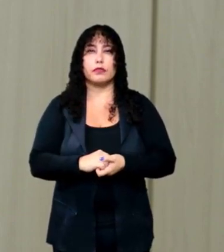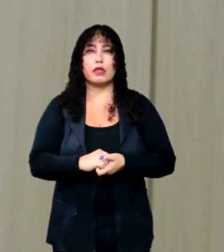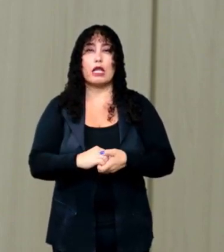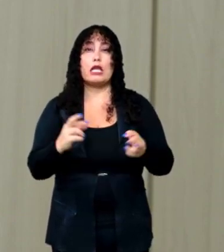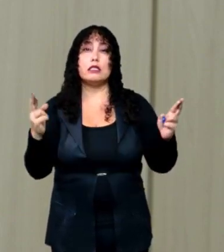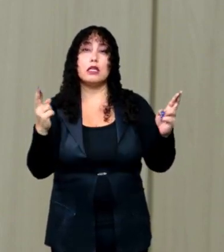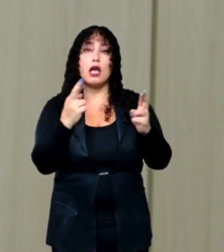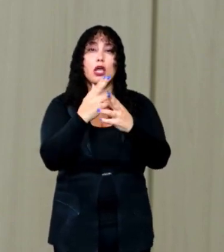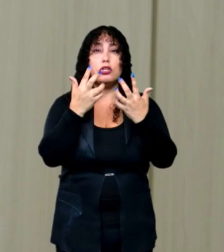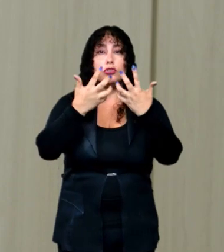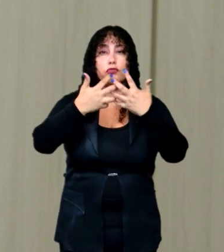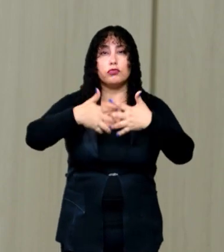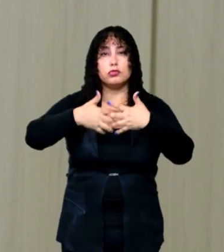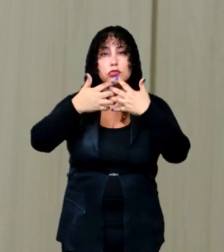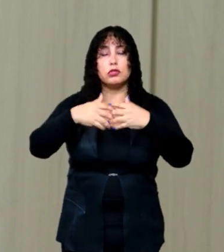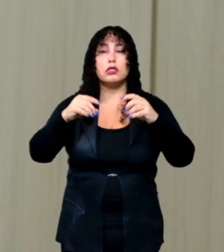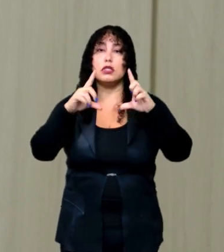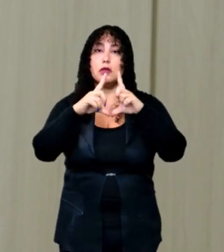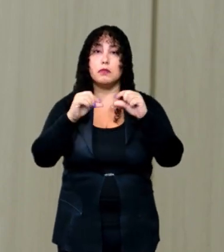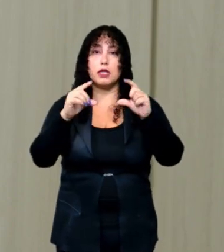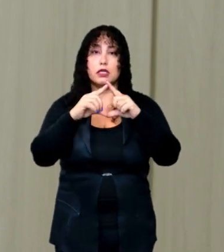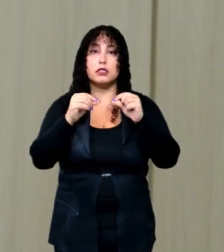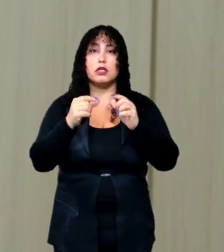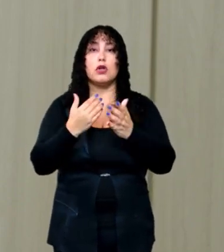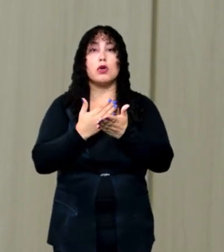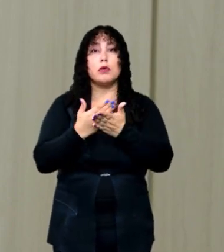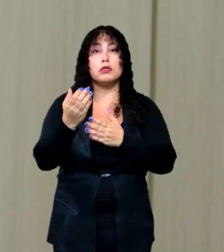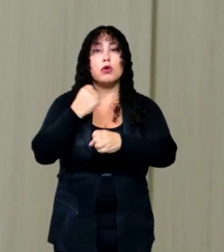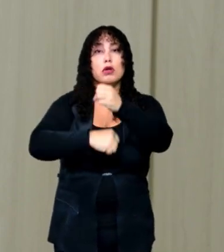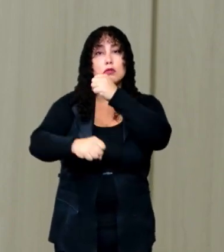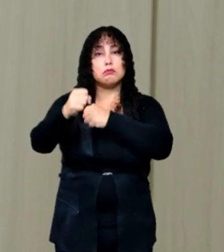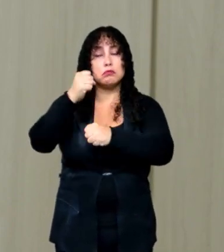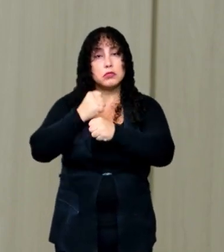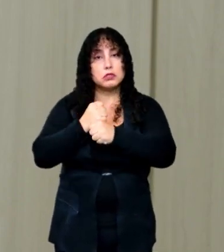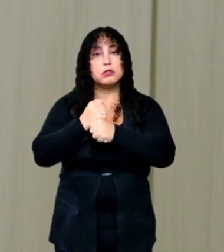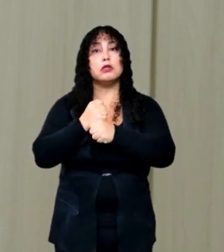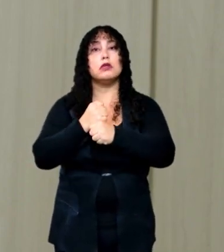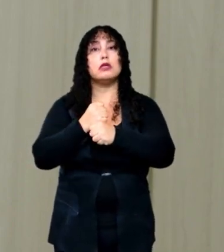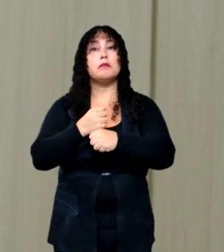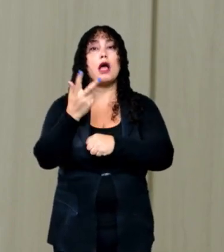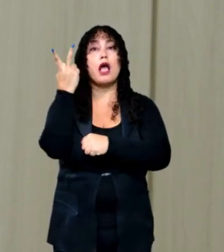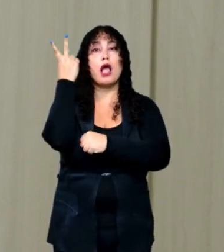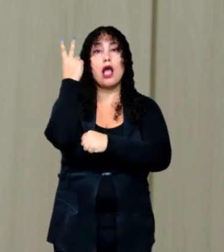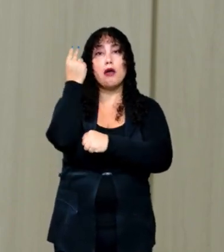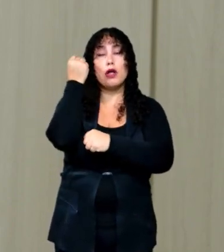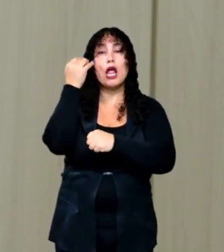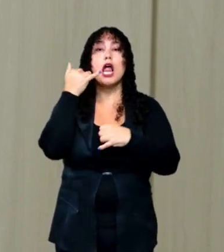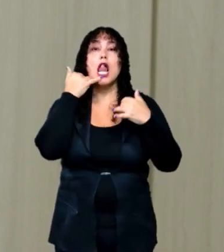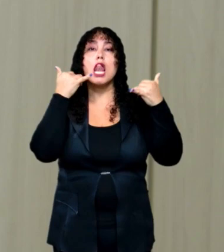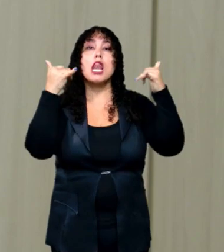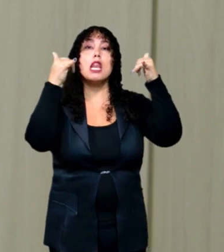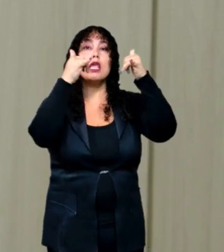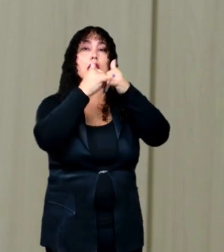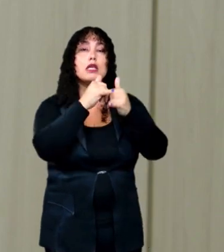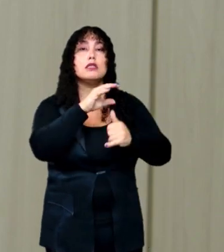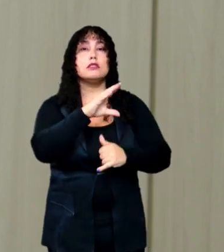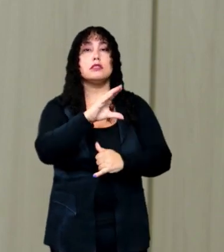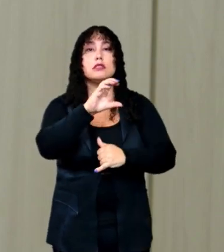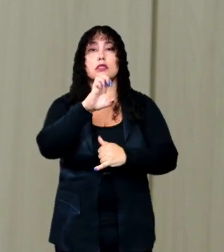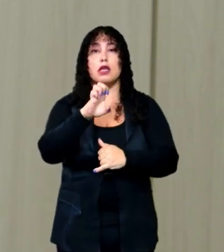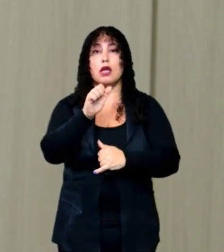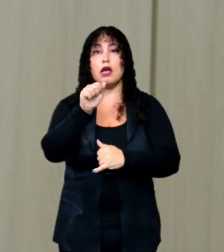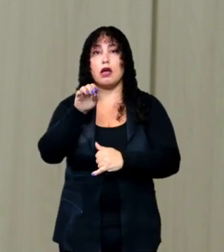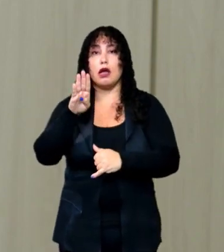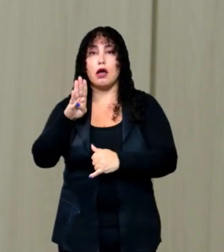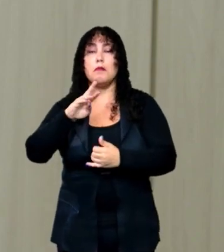rede funcionando aqui em Brasília, que começou ano passado e está indo bem. Para cavalos, a gente liga bastante para a SEAGRE. Lá em Planaltina